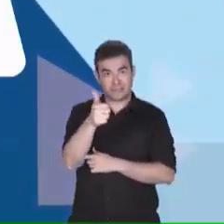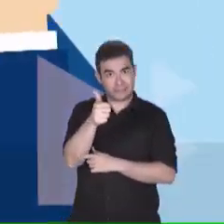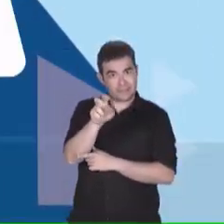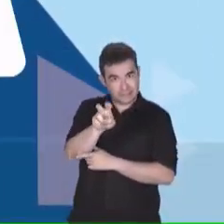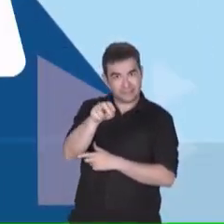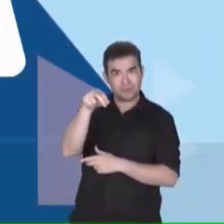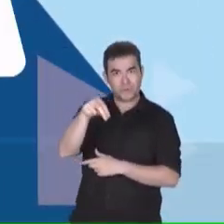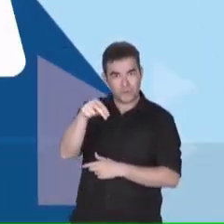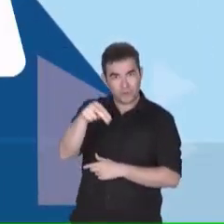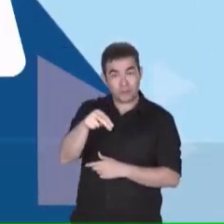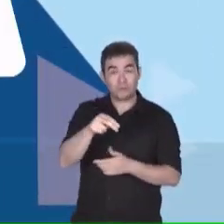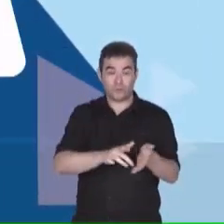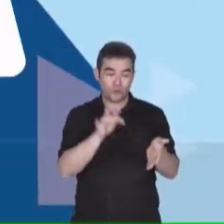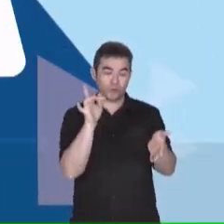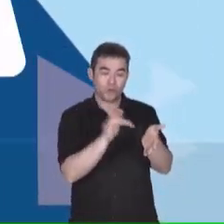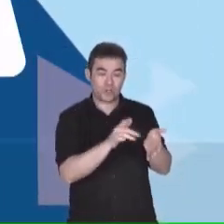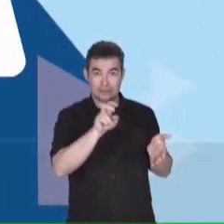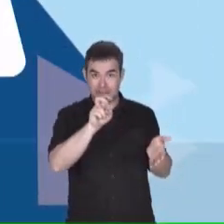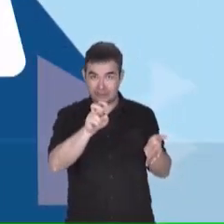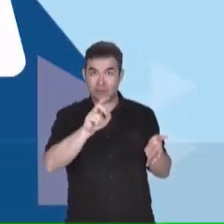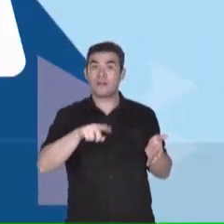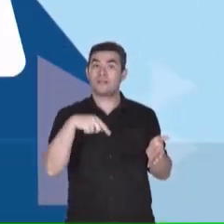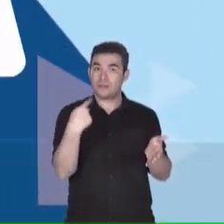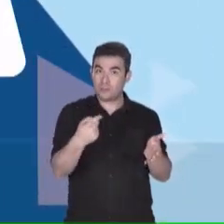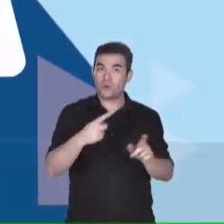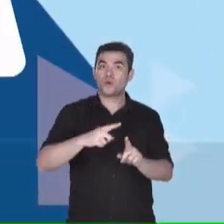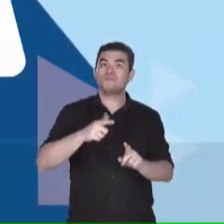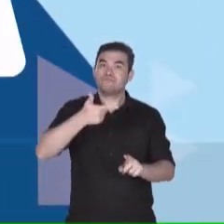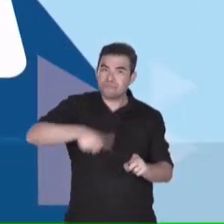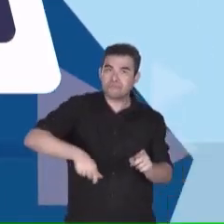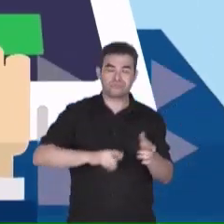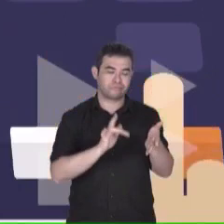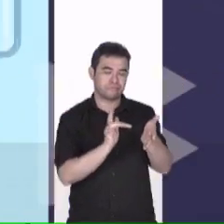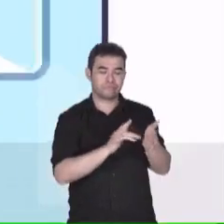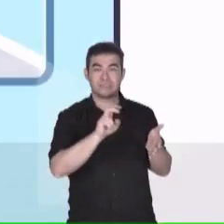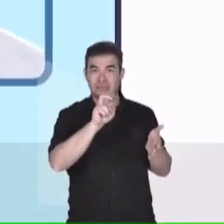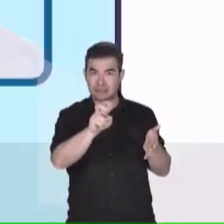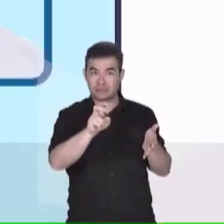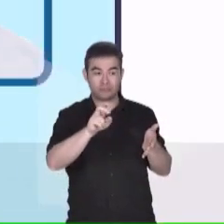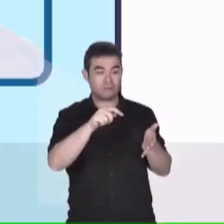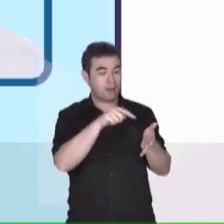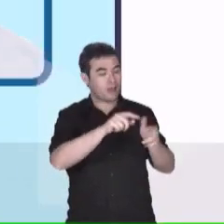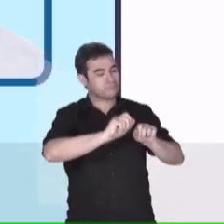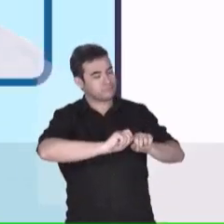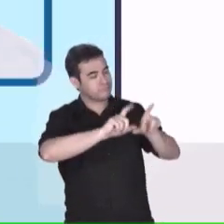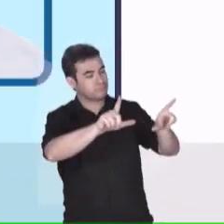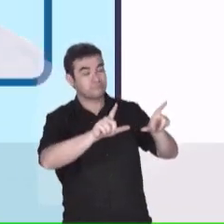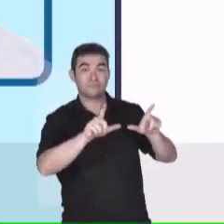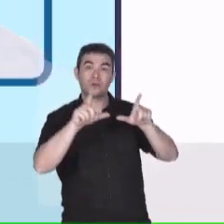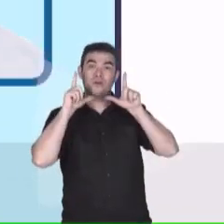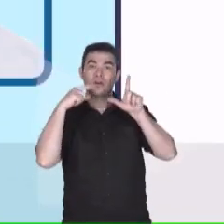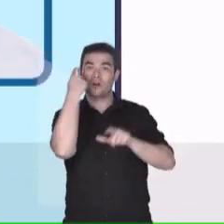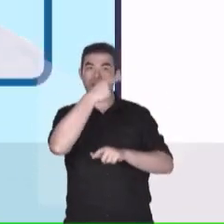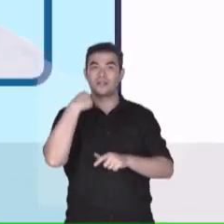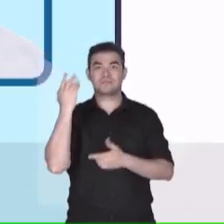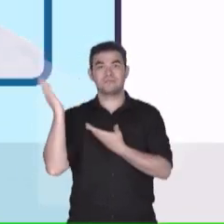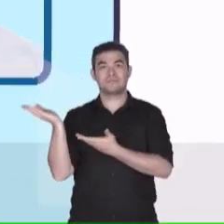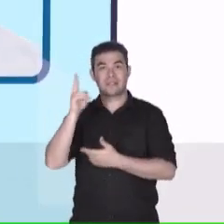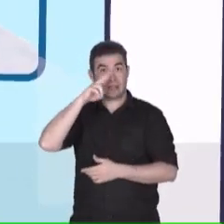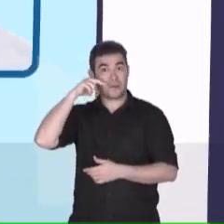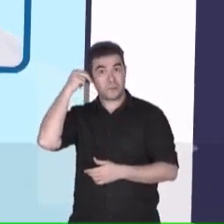No dia da eleição, tecle o 5, depois o 5 novamente. Vai aparecer a foto do prefeito do povo, o